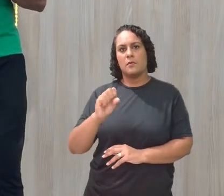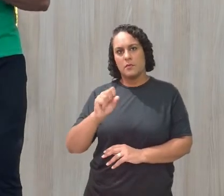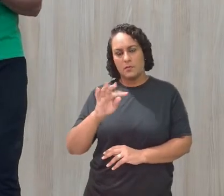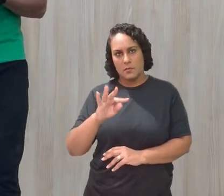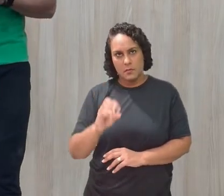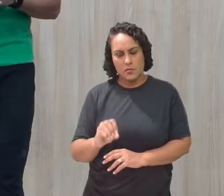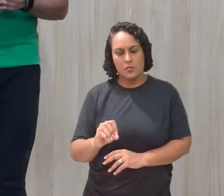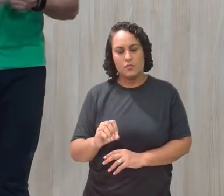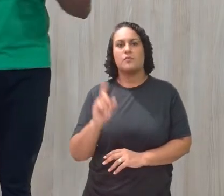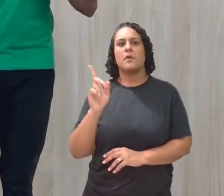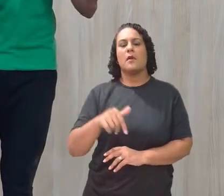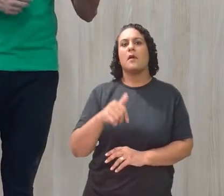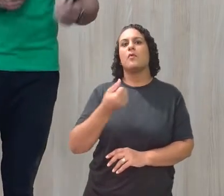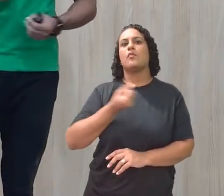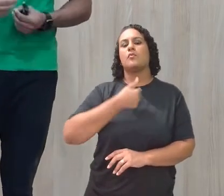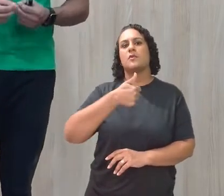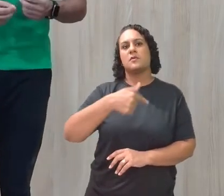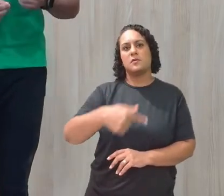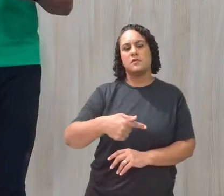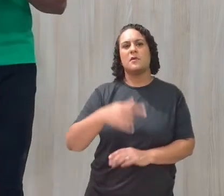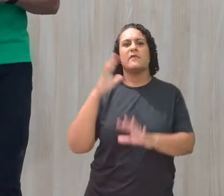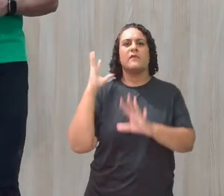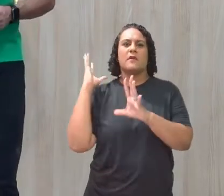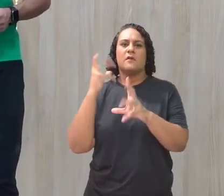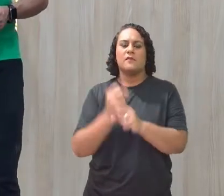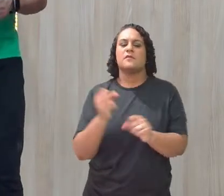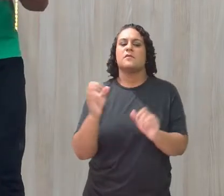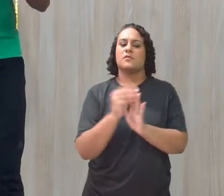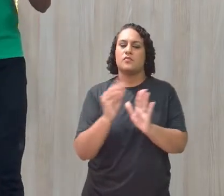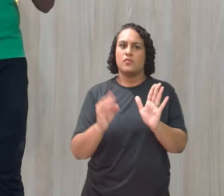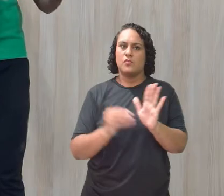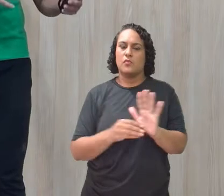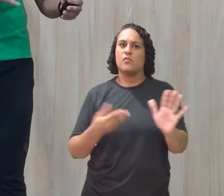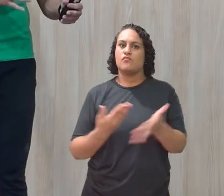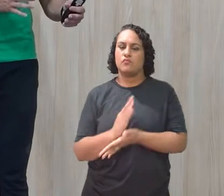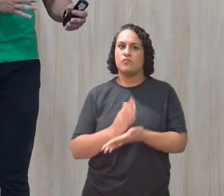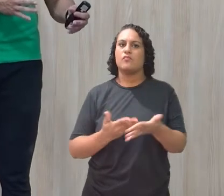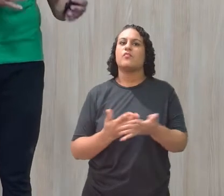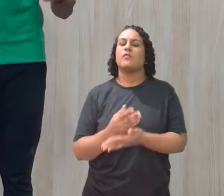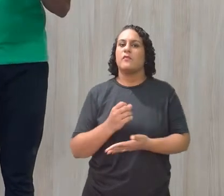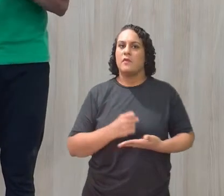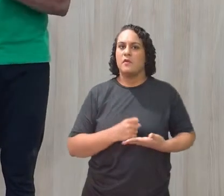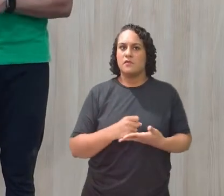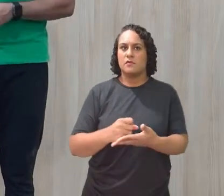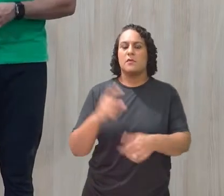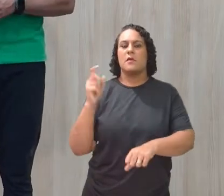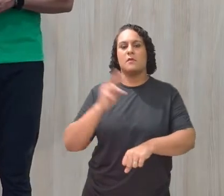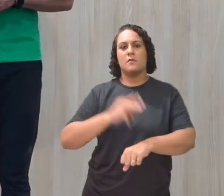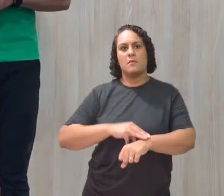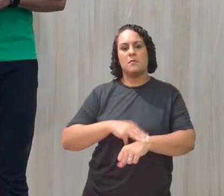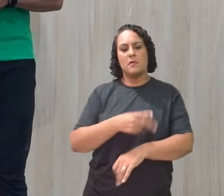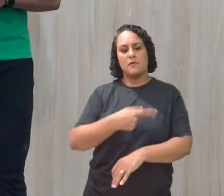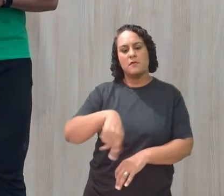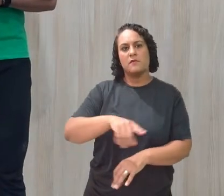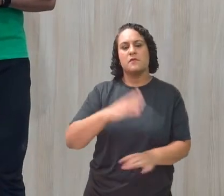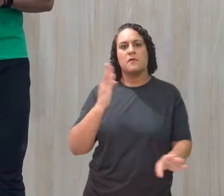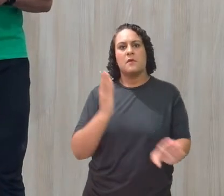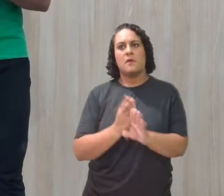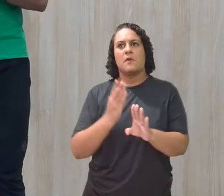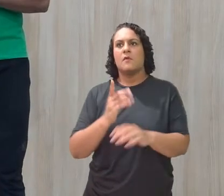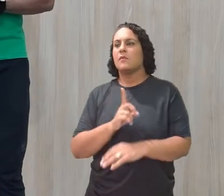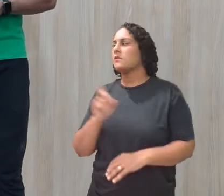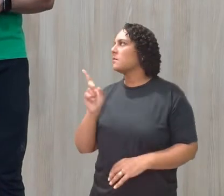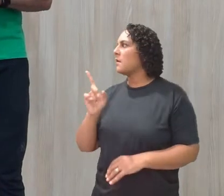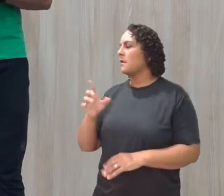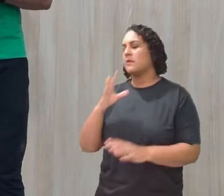número 17, certo? Então, dá uma revisada nesses temas, que isso vai ajudar bastante na hora de você encontrar aqui